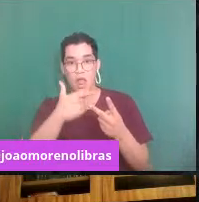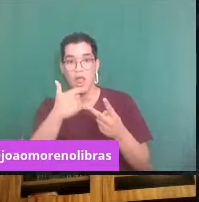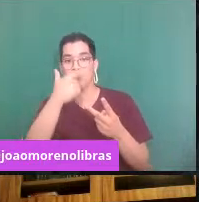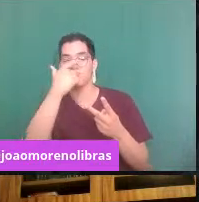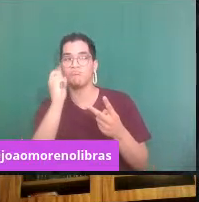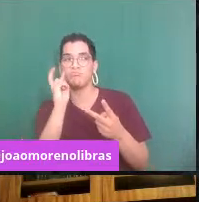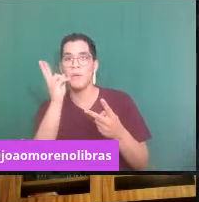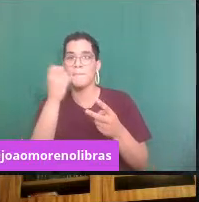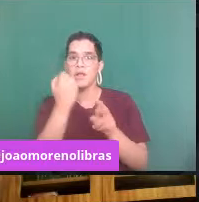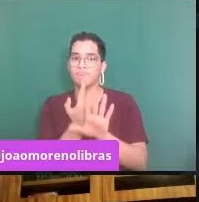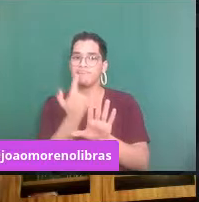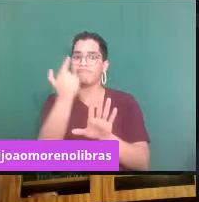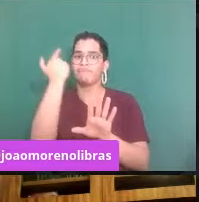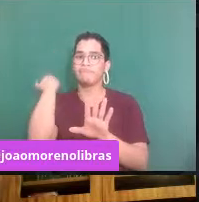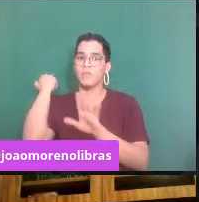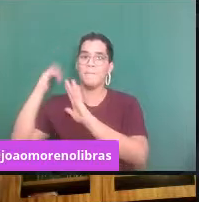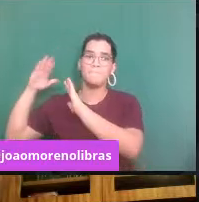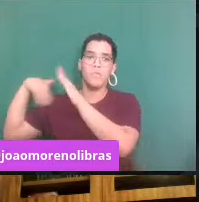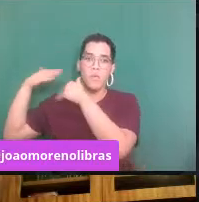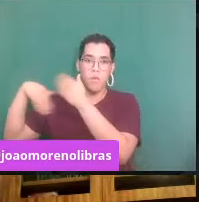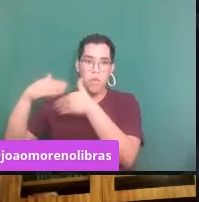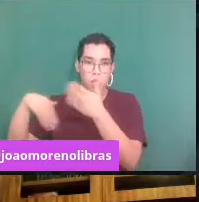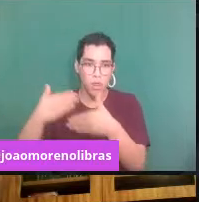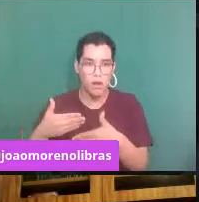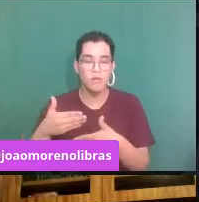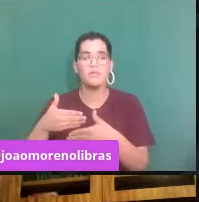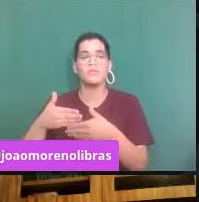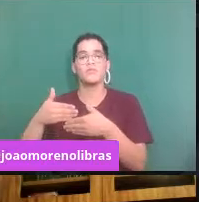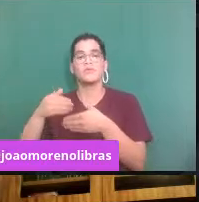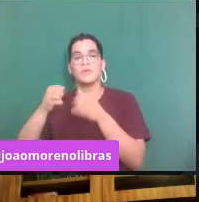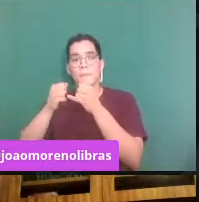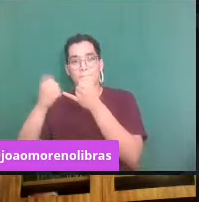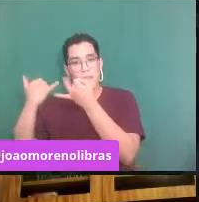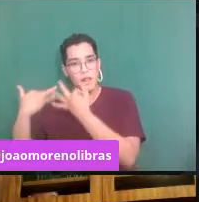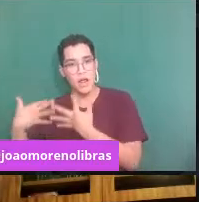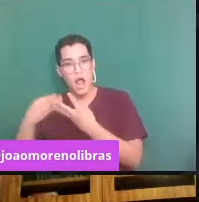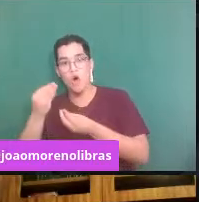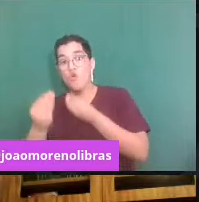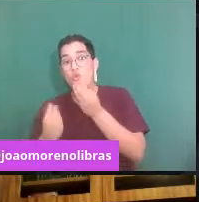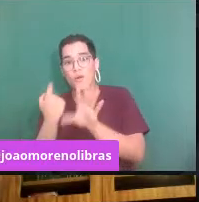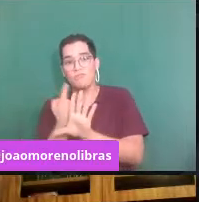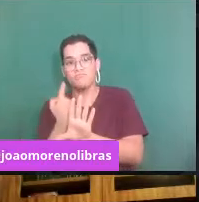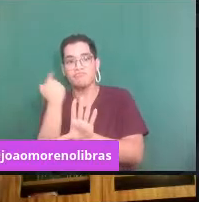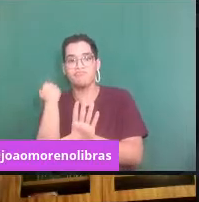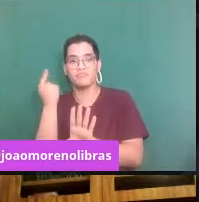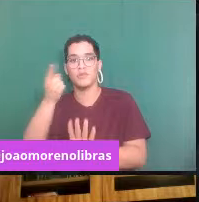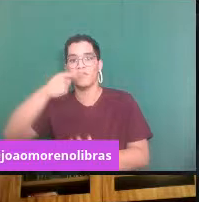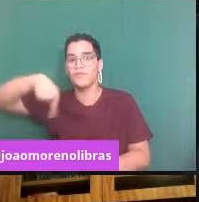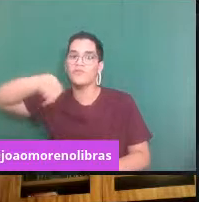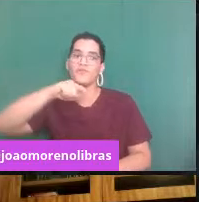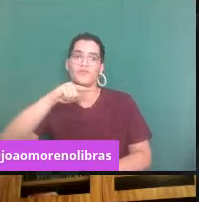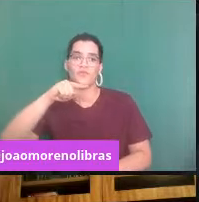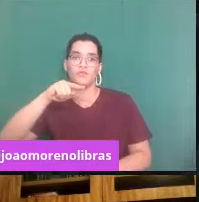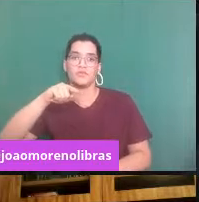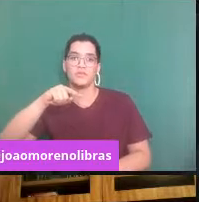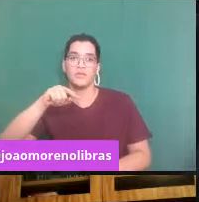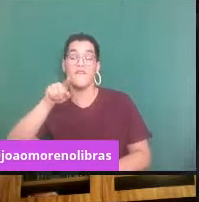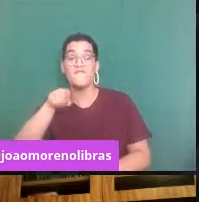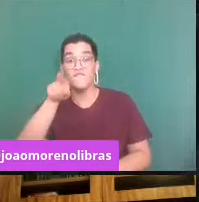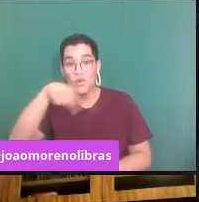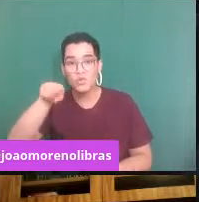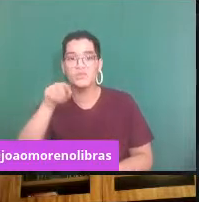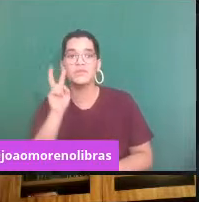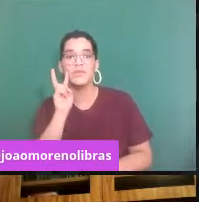textual, não posso me estender muito, mas vocês verão que entre essas etapas do percurso,